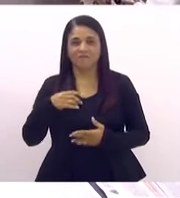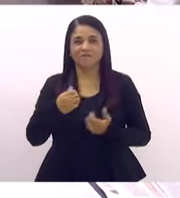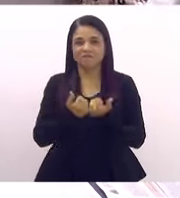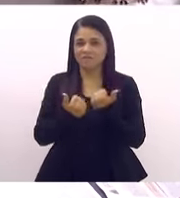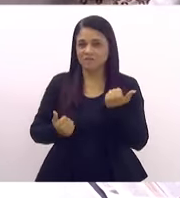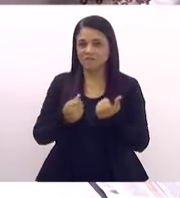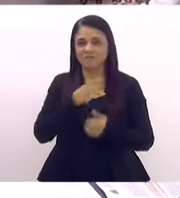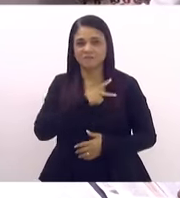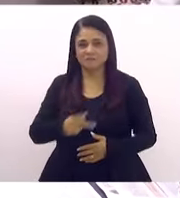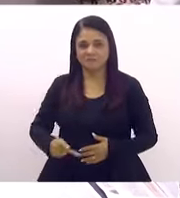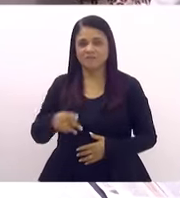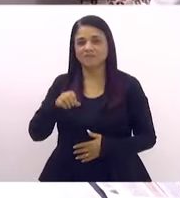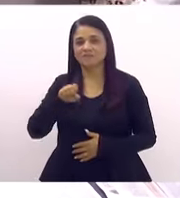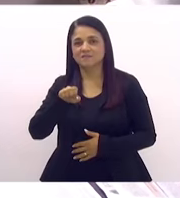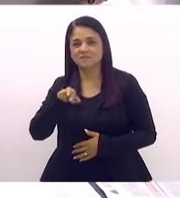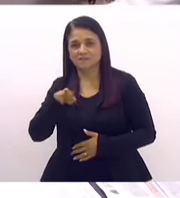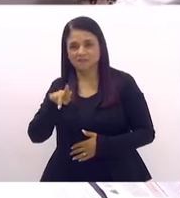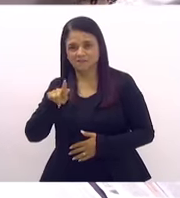da comissão, doutor Serginho.